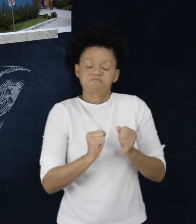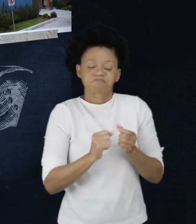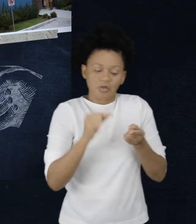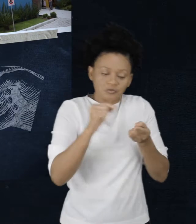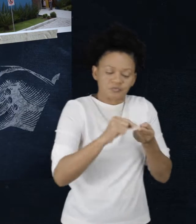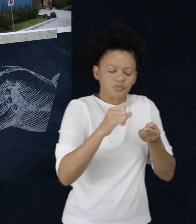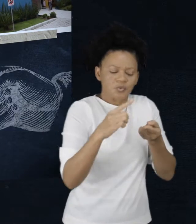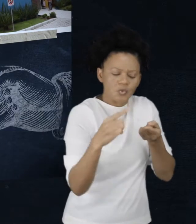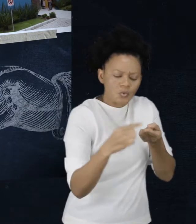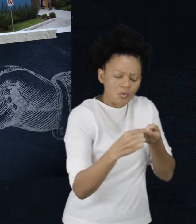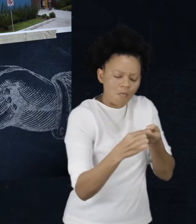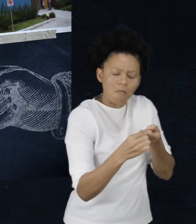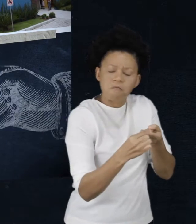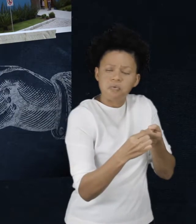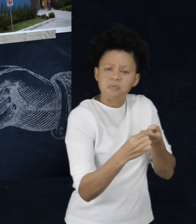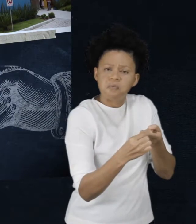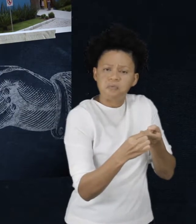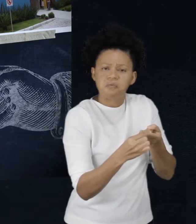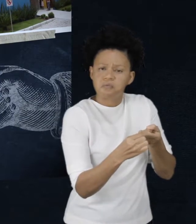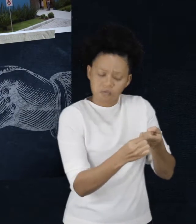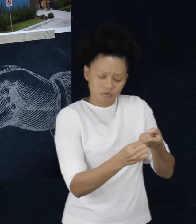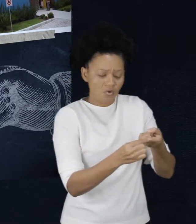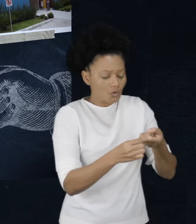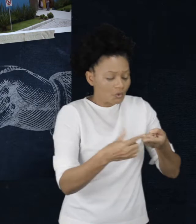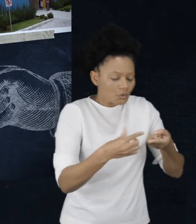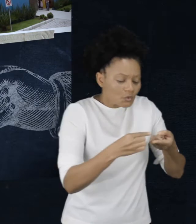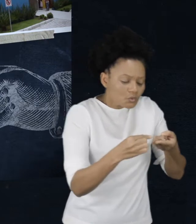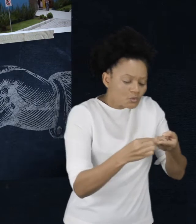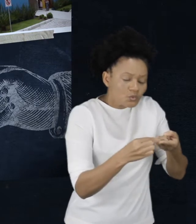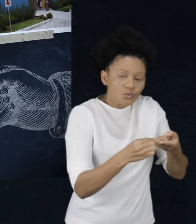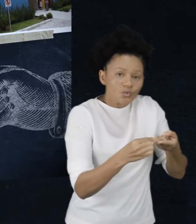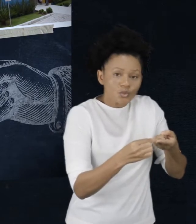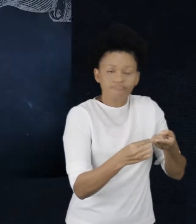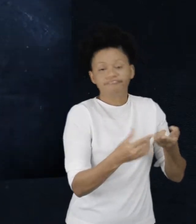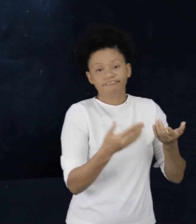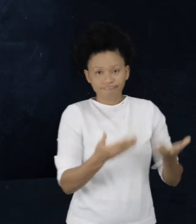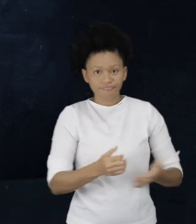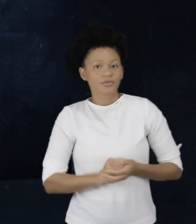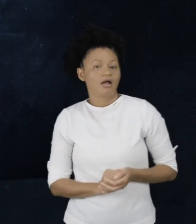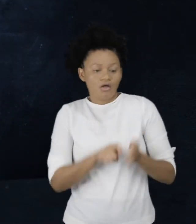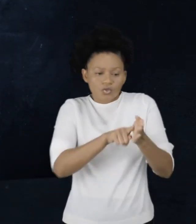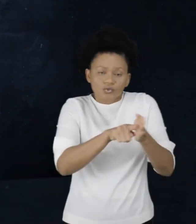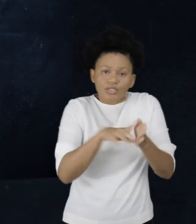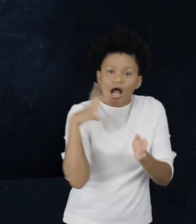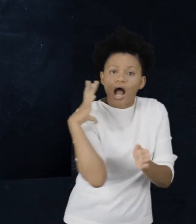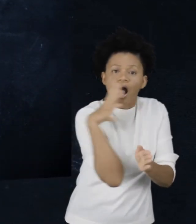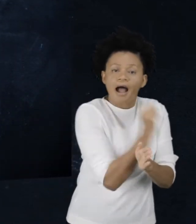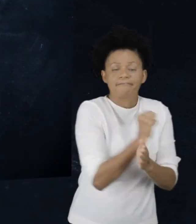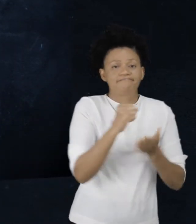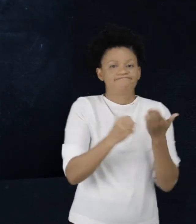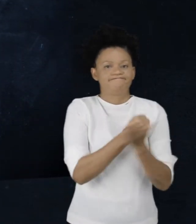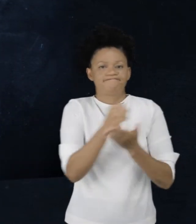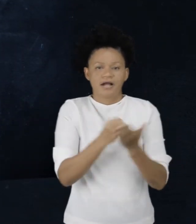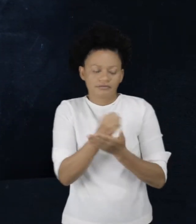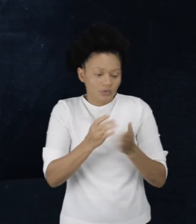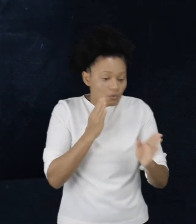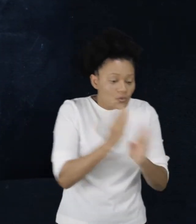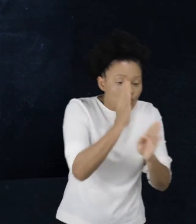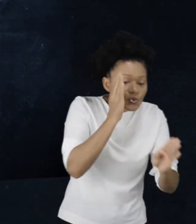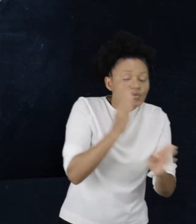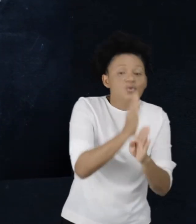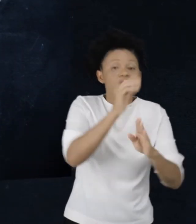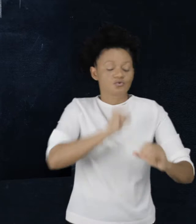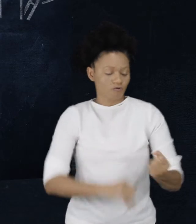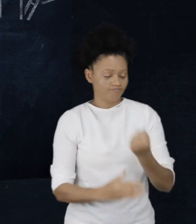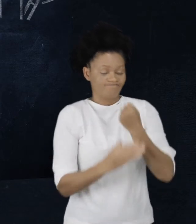utiliza apenas algumas gotinhas de sangue colhidas do dedo indicador do paciente. O teste rápido se baseia na detecção de